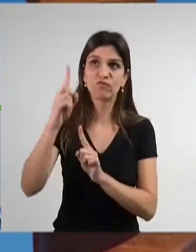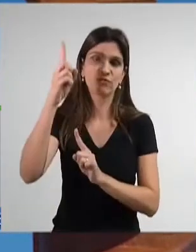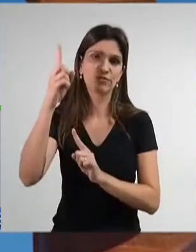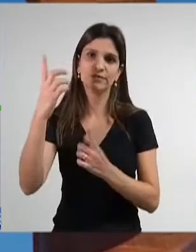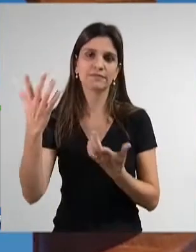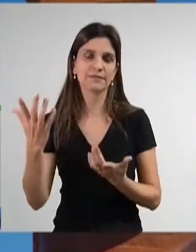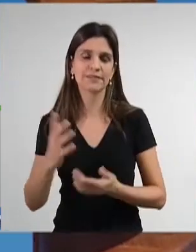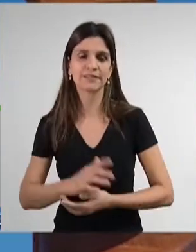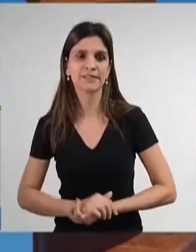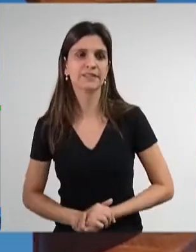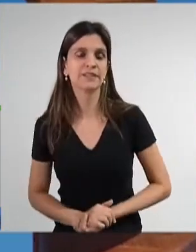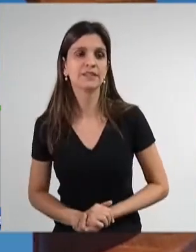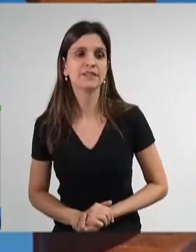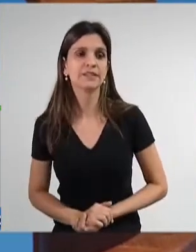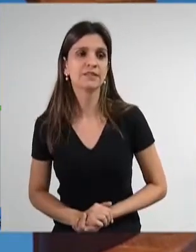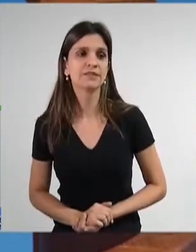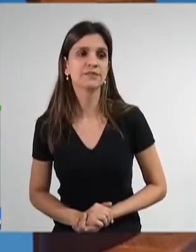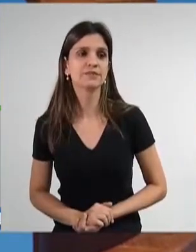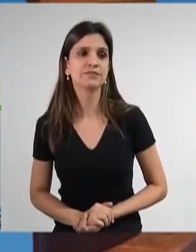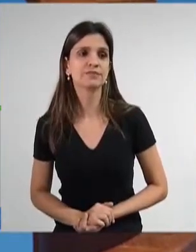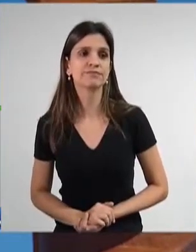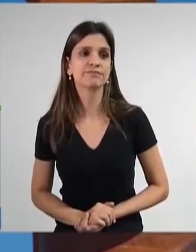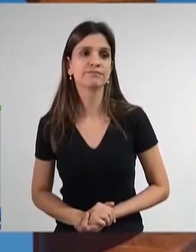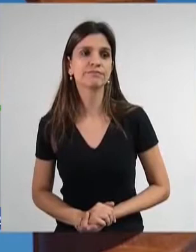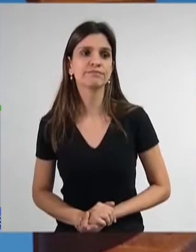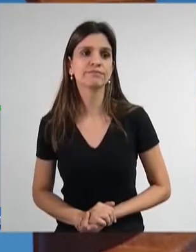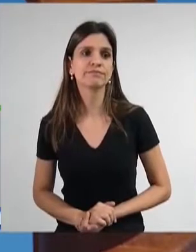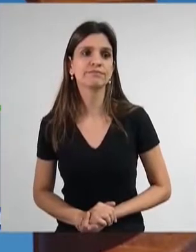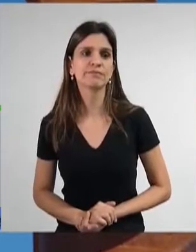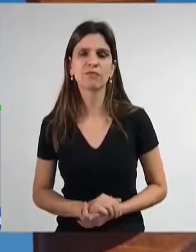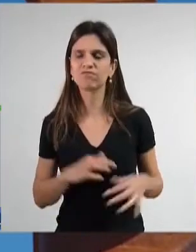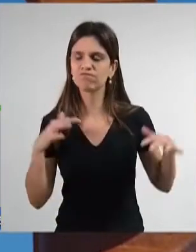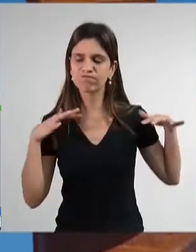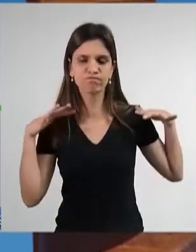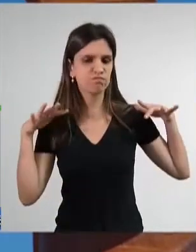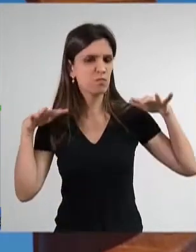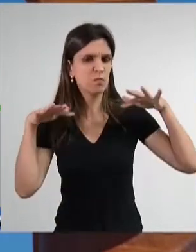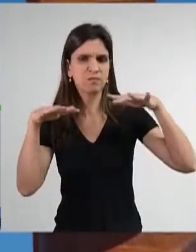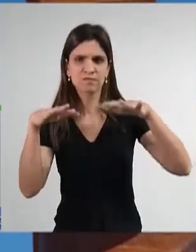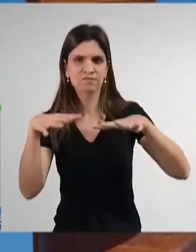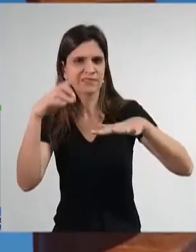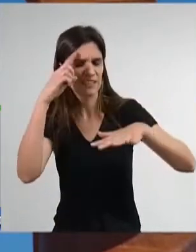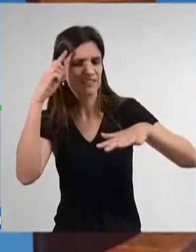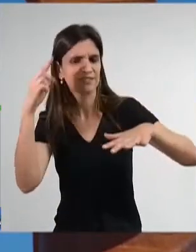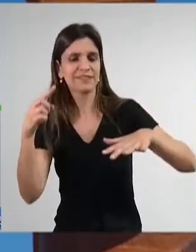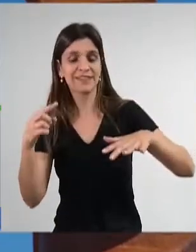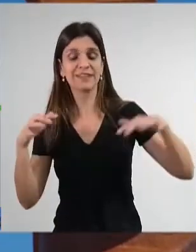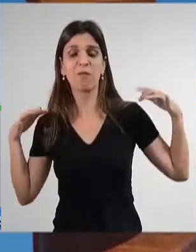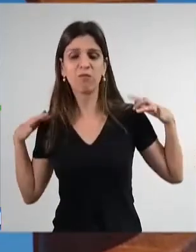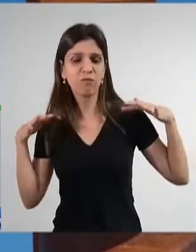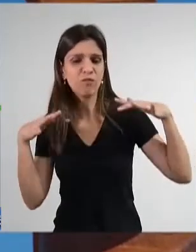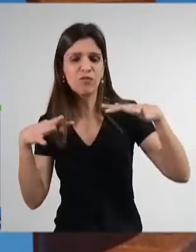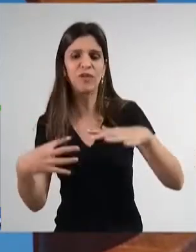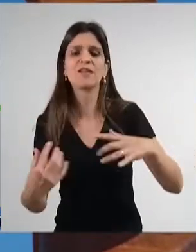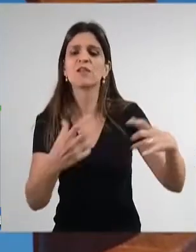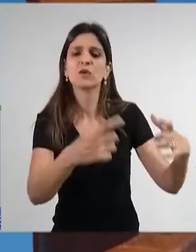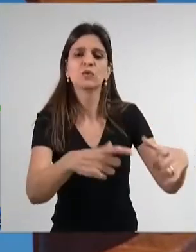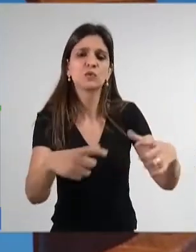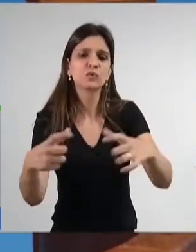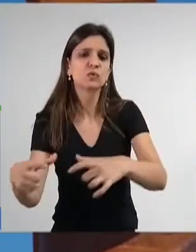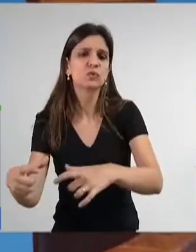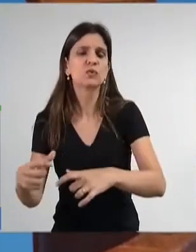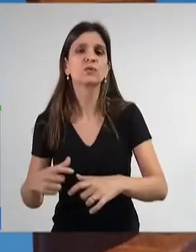viária. E a ideia é mobilizar toda a sociedade, envolvendo todos os segmentos, os clubes de